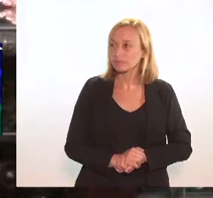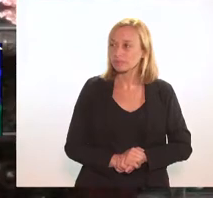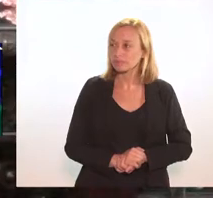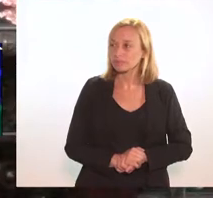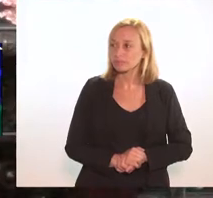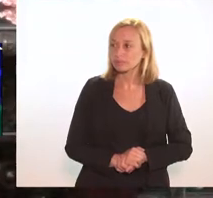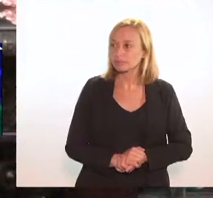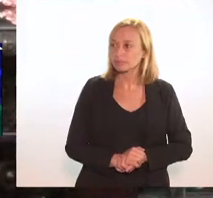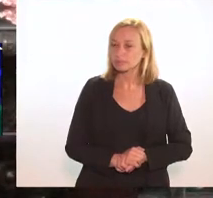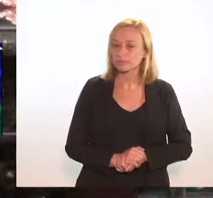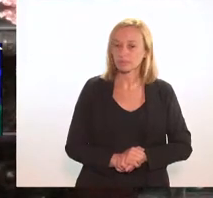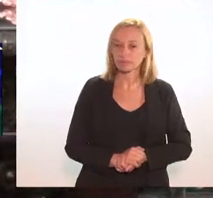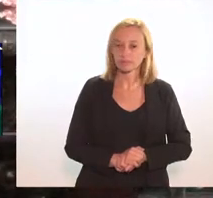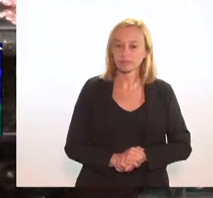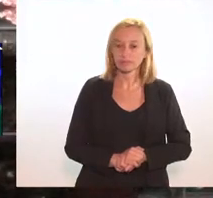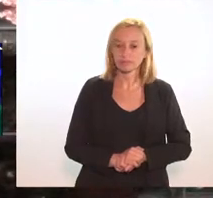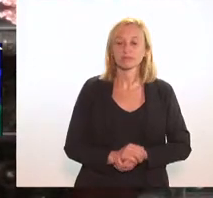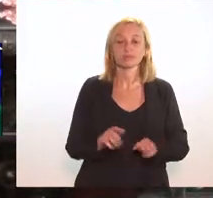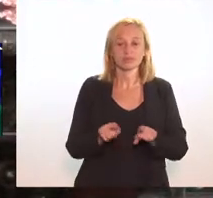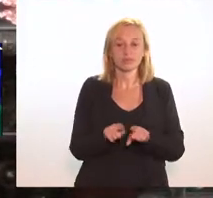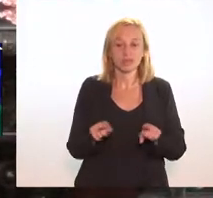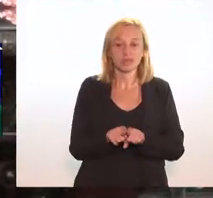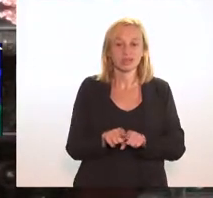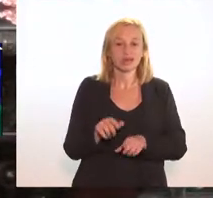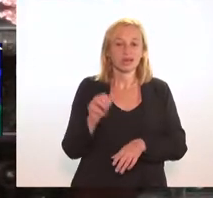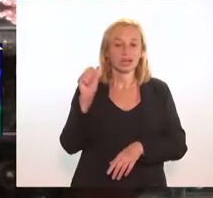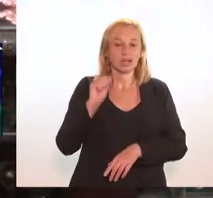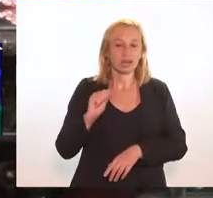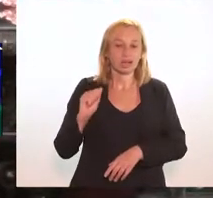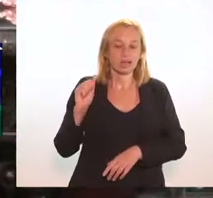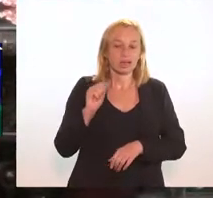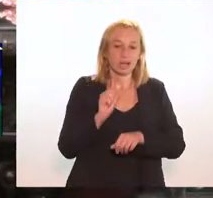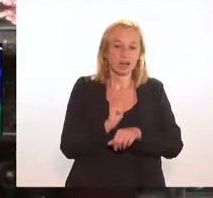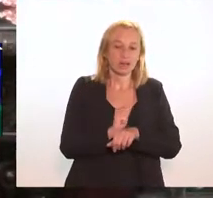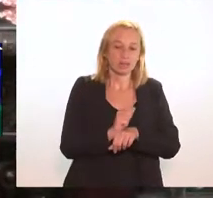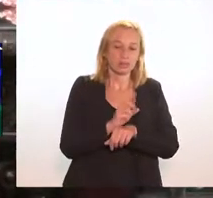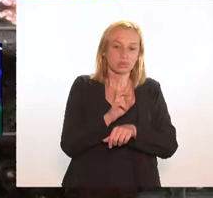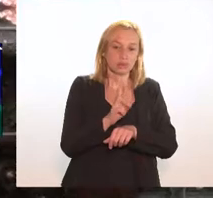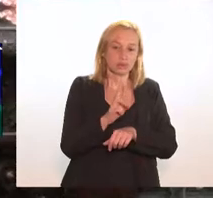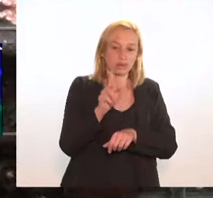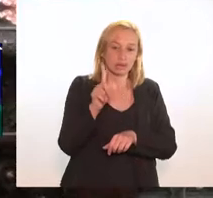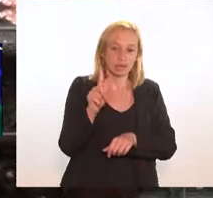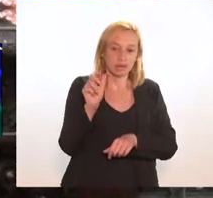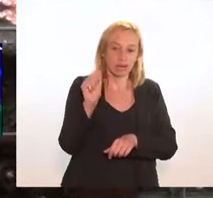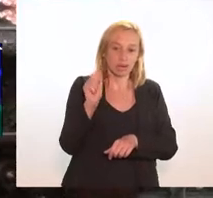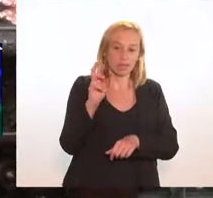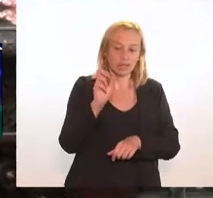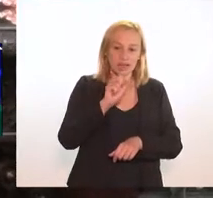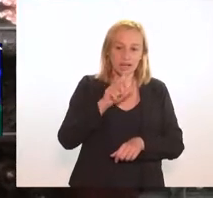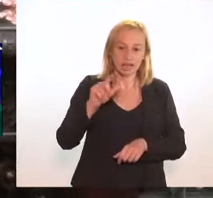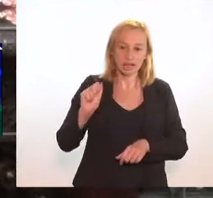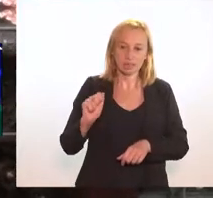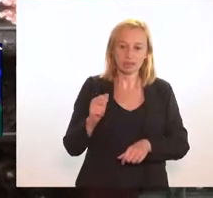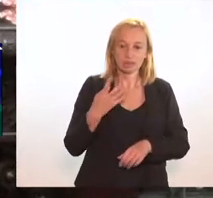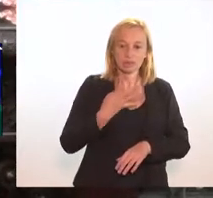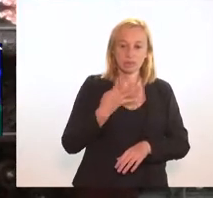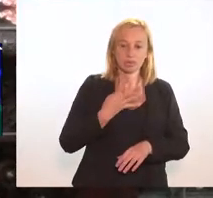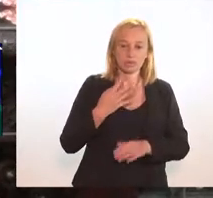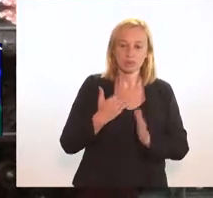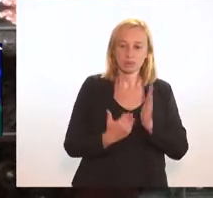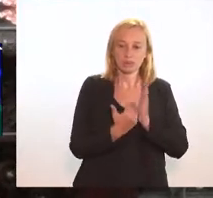Estou dizendo que estará também à disposição a doutora Gabriela. Anotei nome. Do quarto andar.